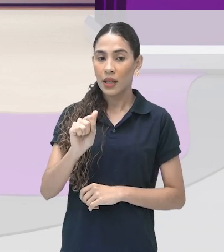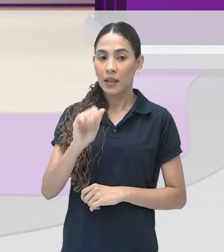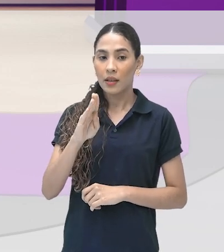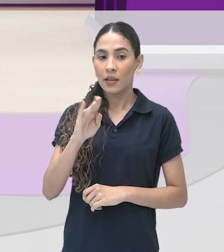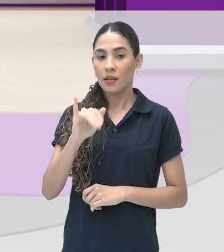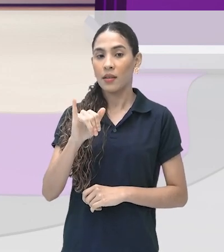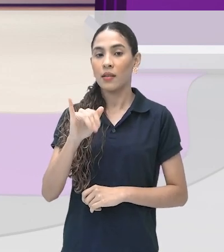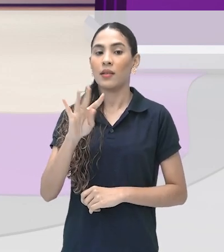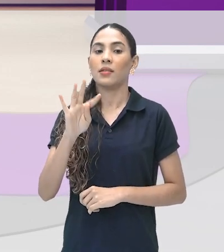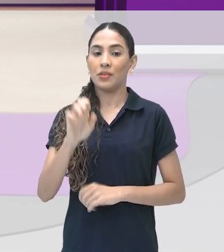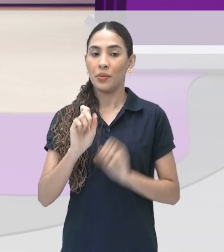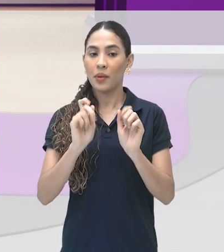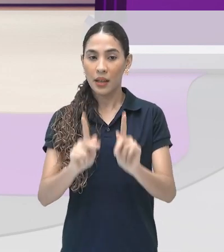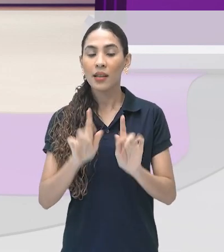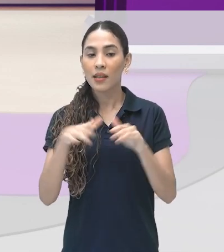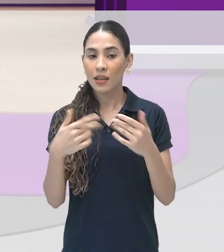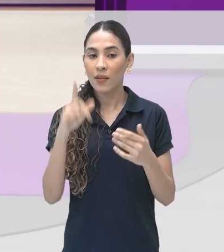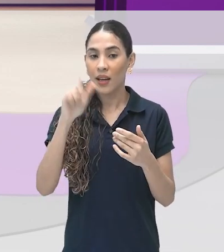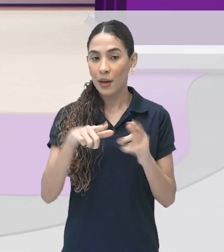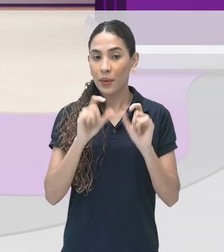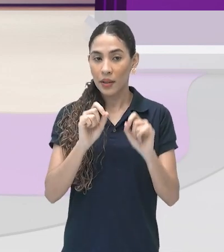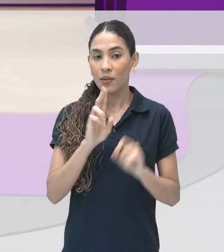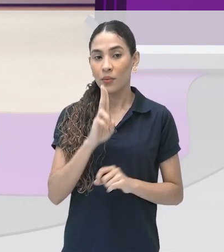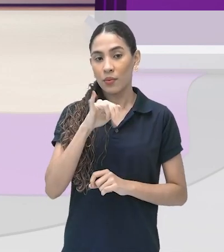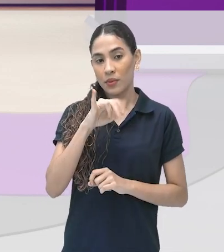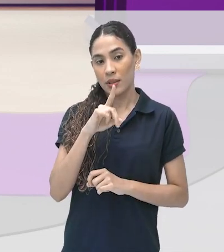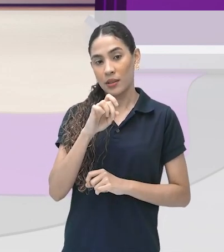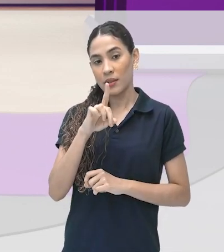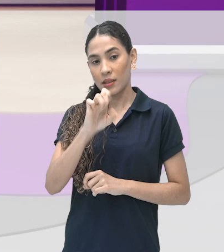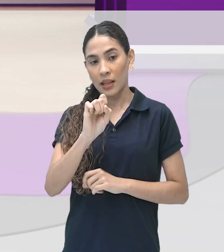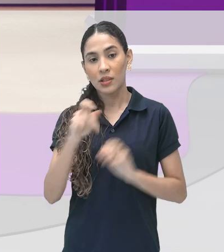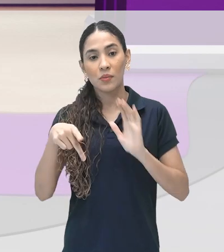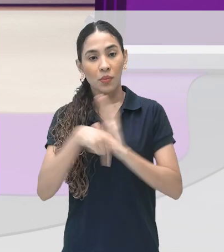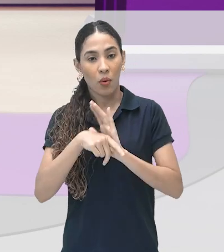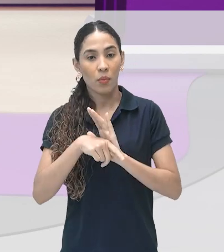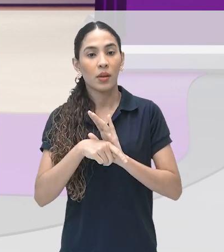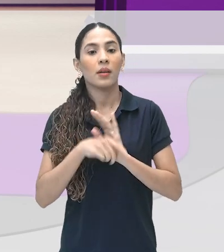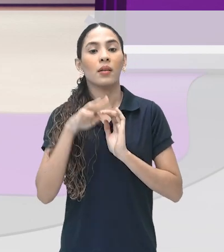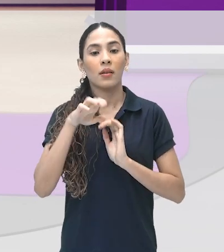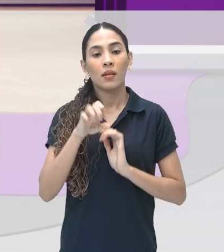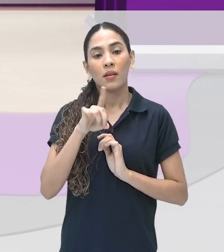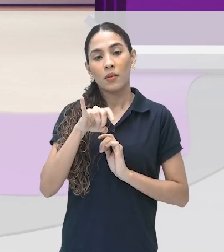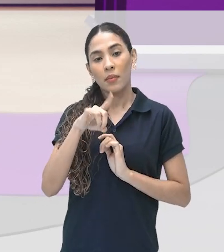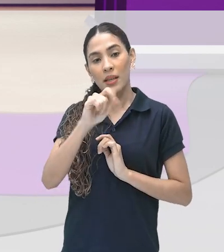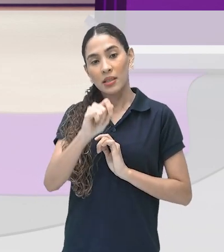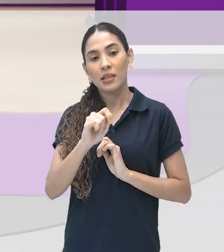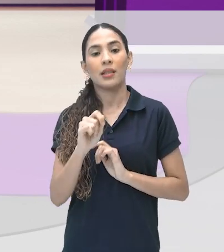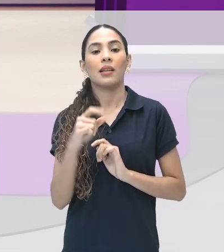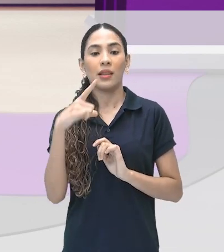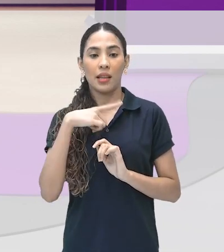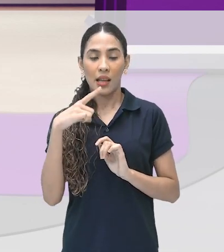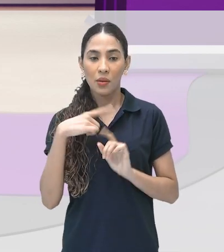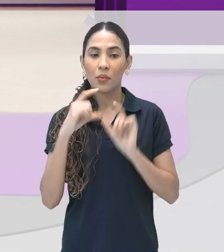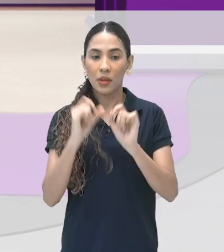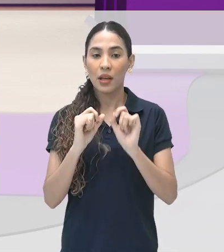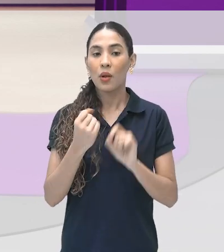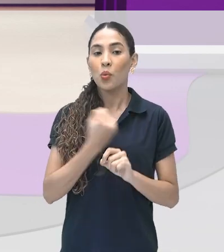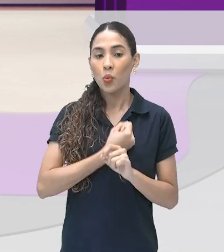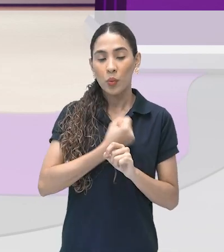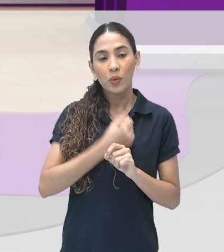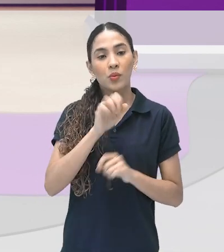gigabytes, tá bom? Então, essas são as unidades de medidas, né, com os seus múltiplos, que